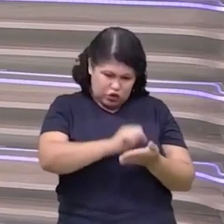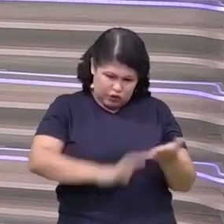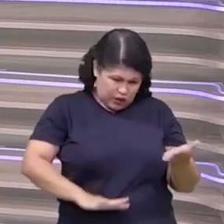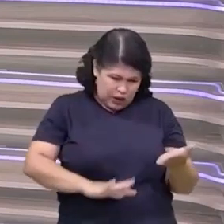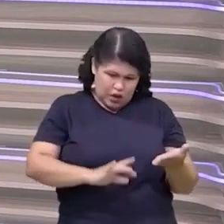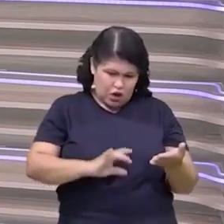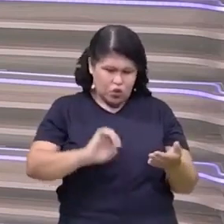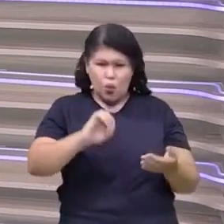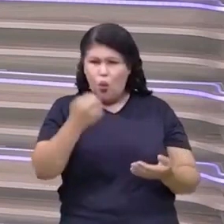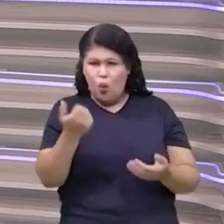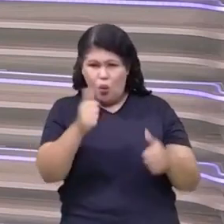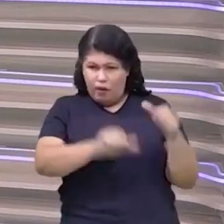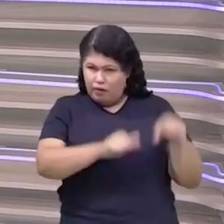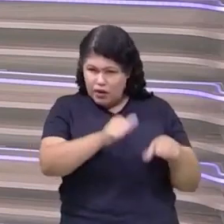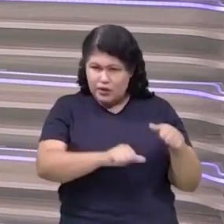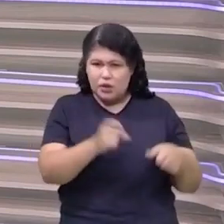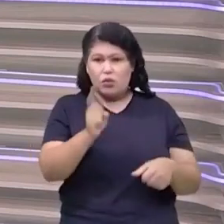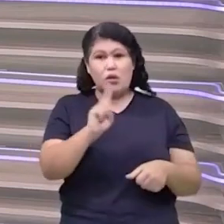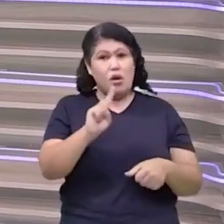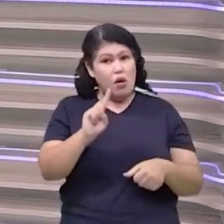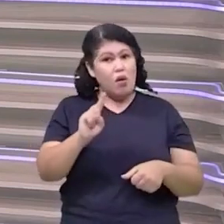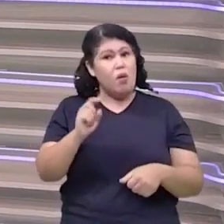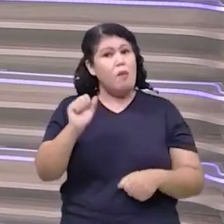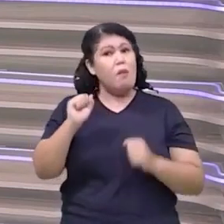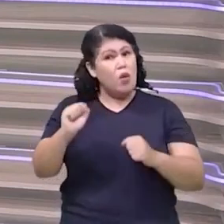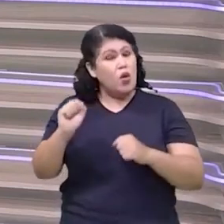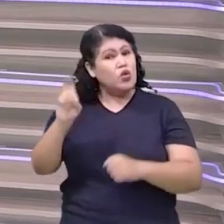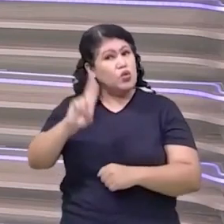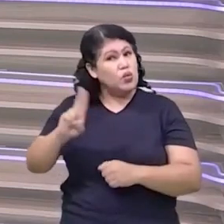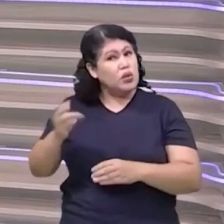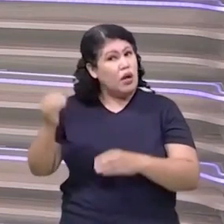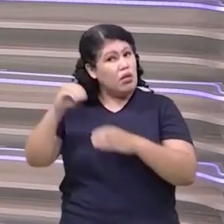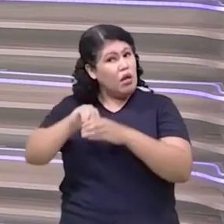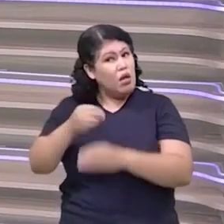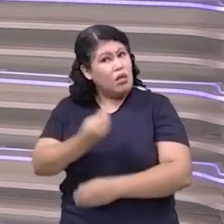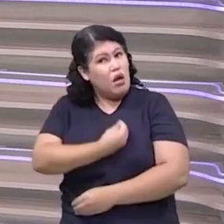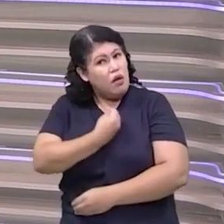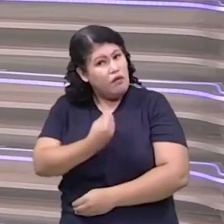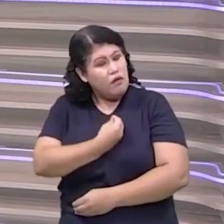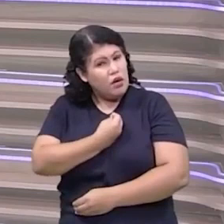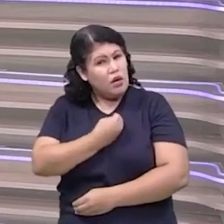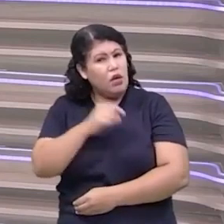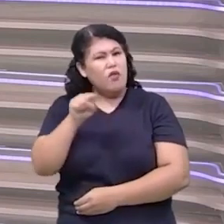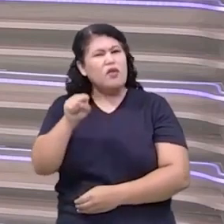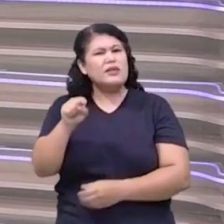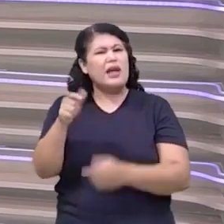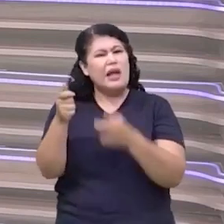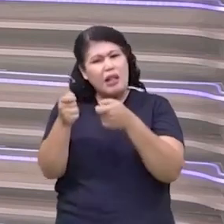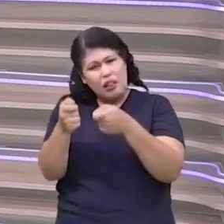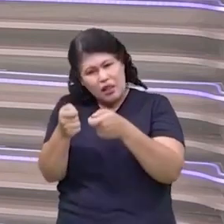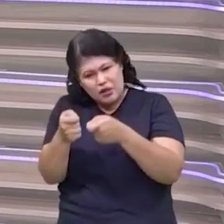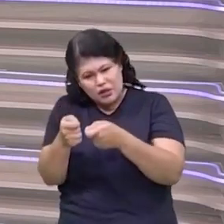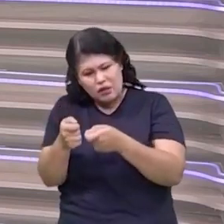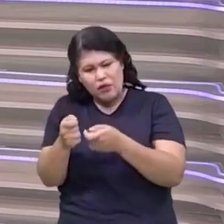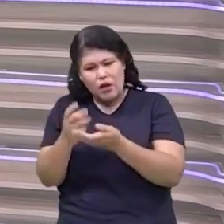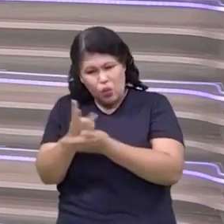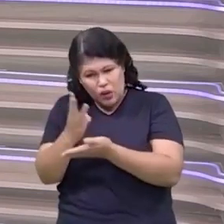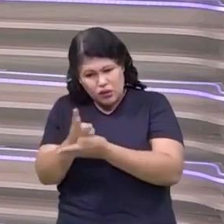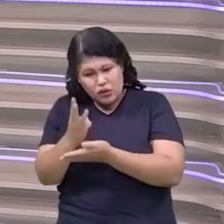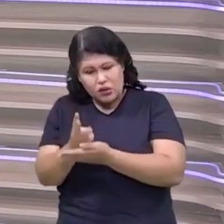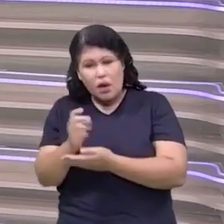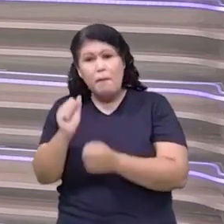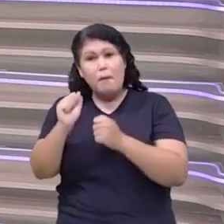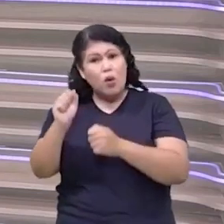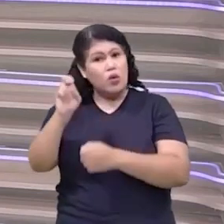uma avaliação, ele é para a nossa vida, para eu usar no meu texto, quando eu escrevo para um colega, para uma mamãe, para eu usar